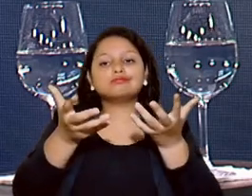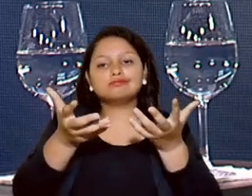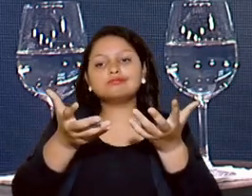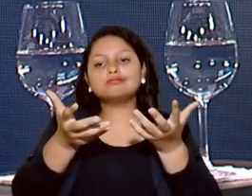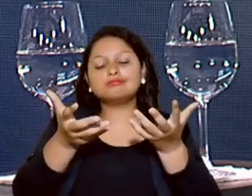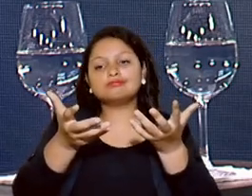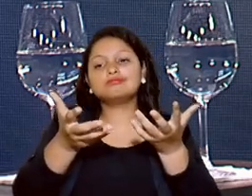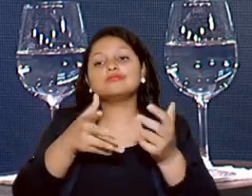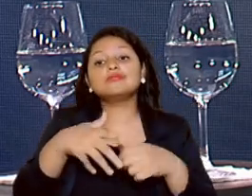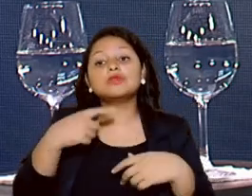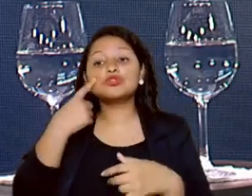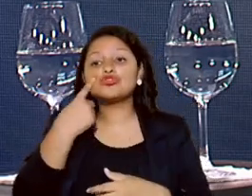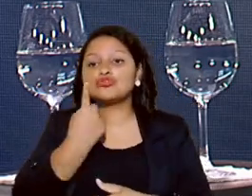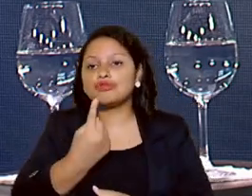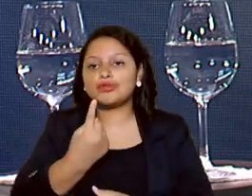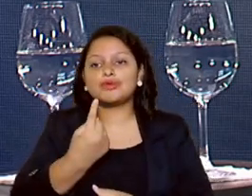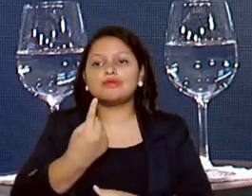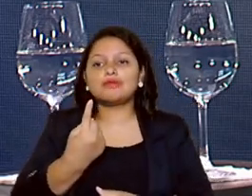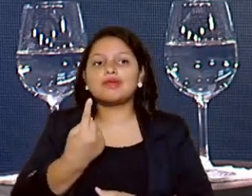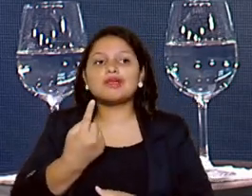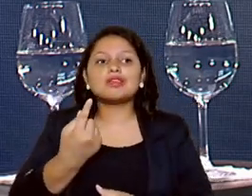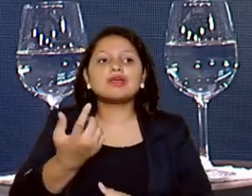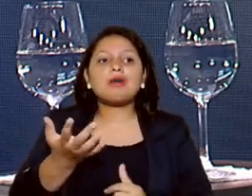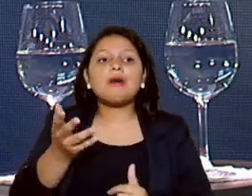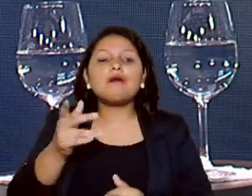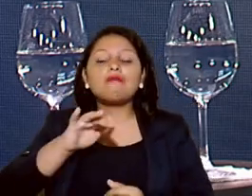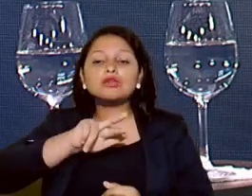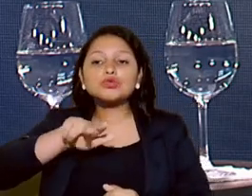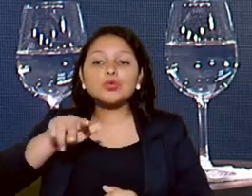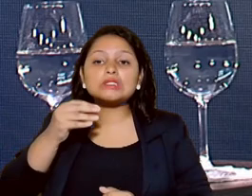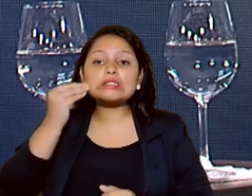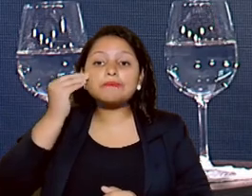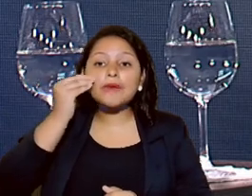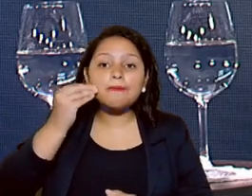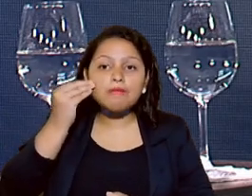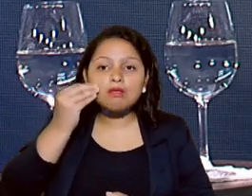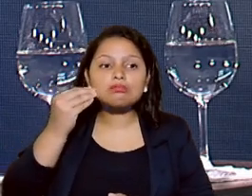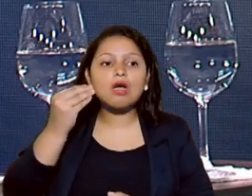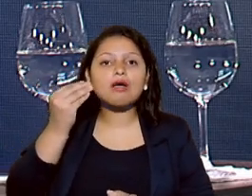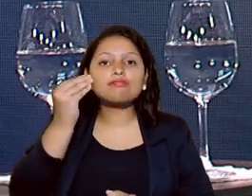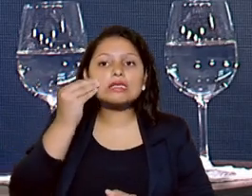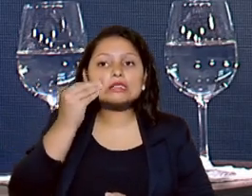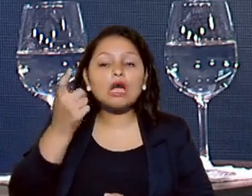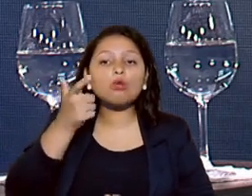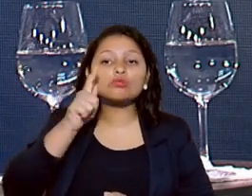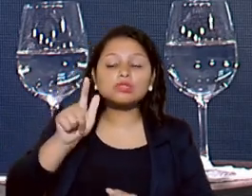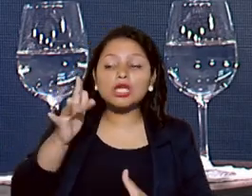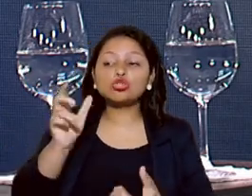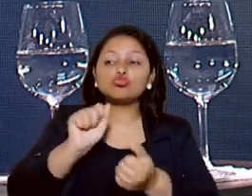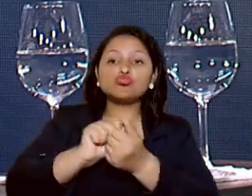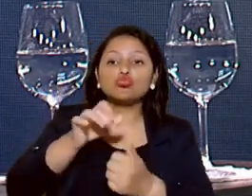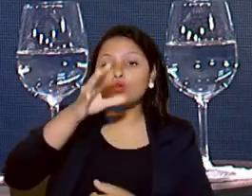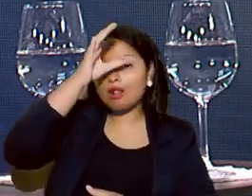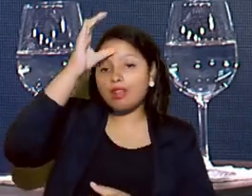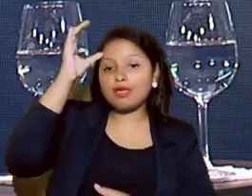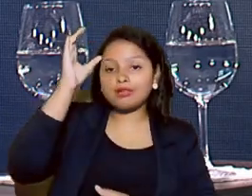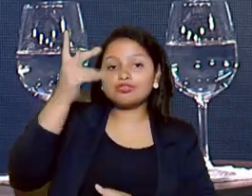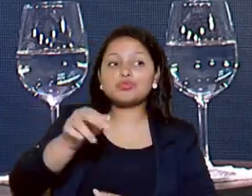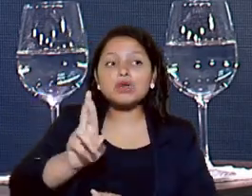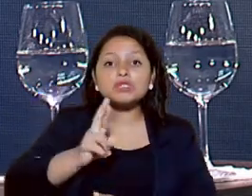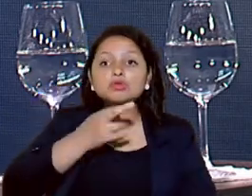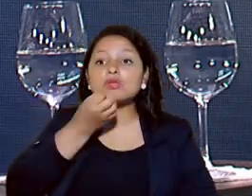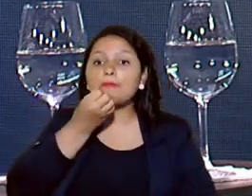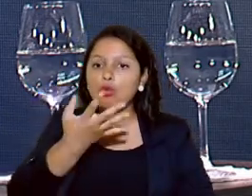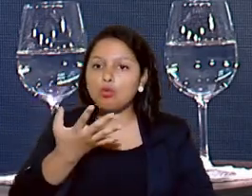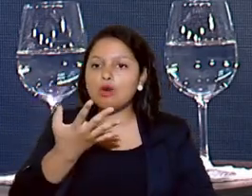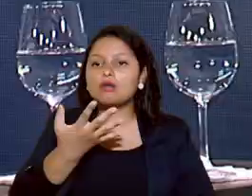com que a gente consegue experimentar hoje testar em campo estar junto com o cliente receber um feedback rápido daquilo